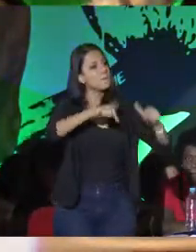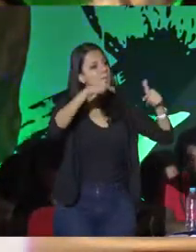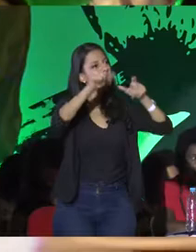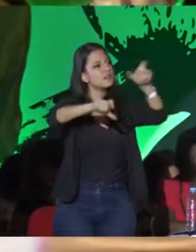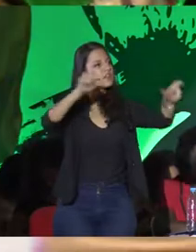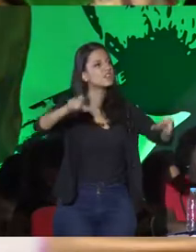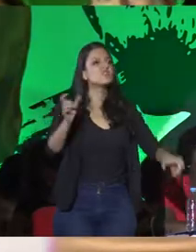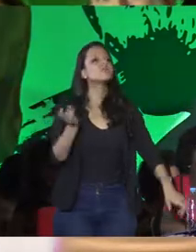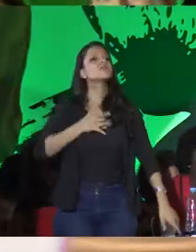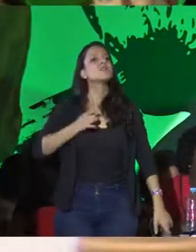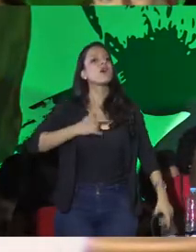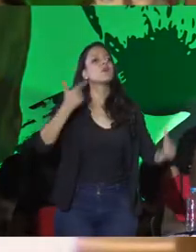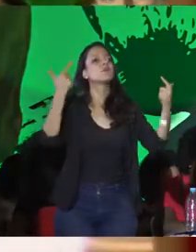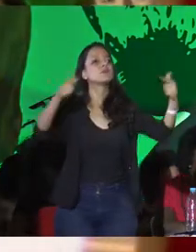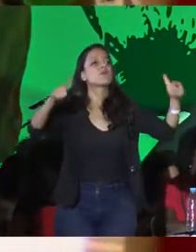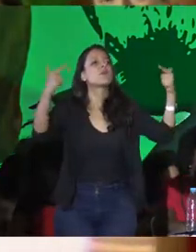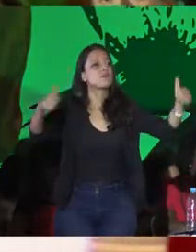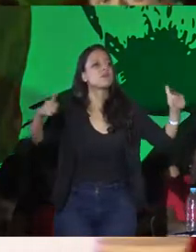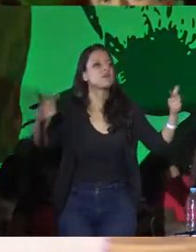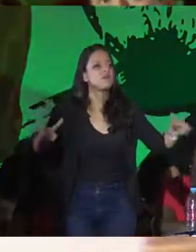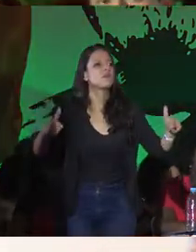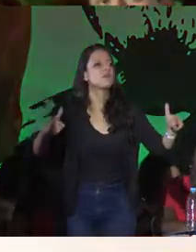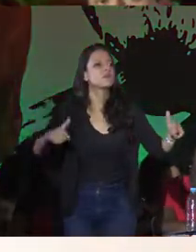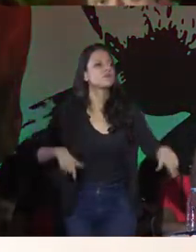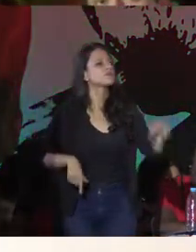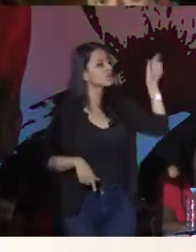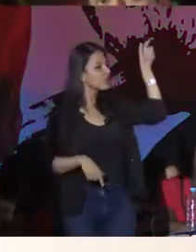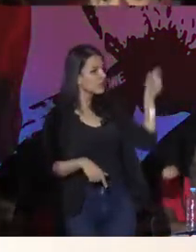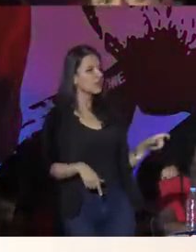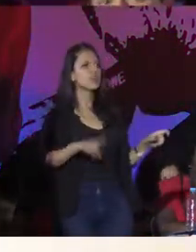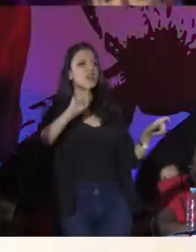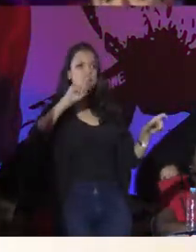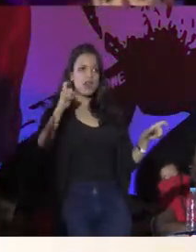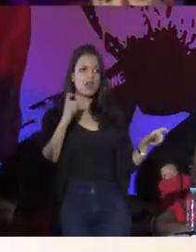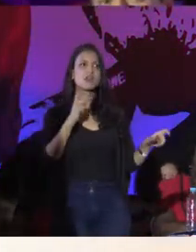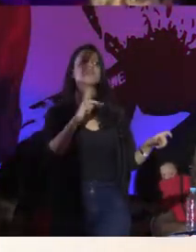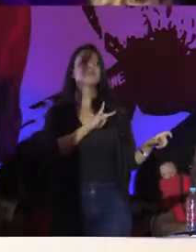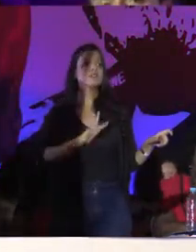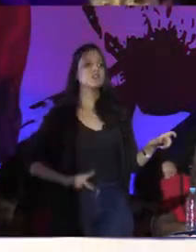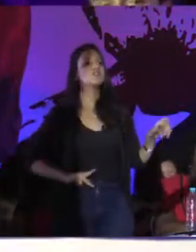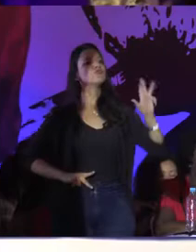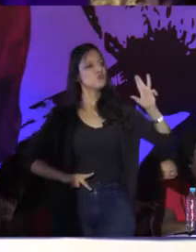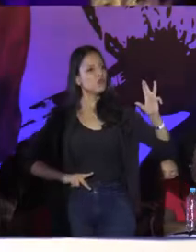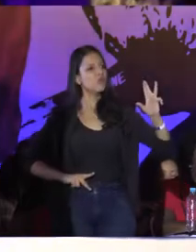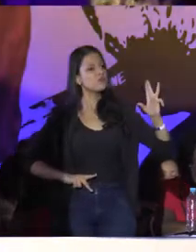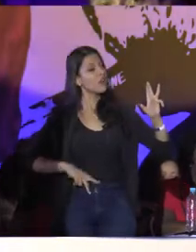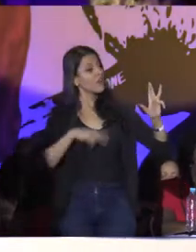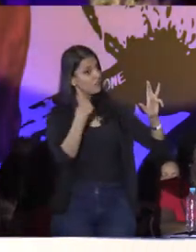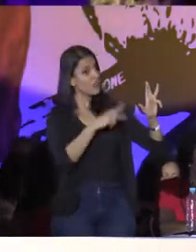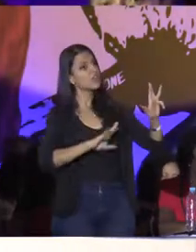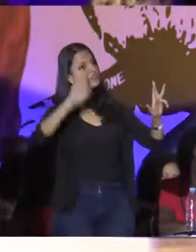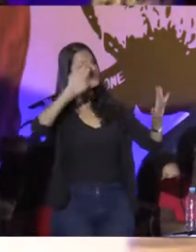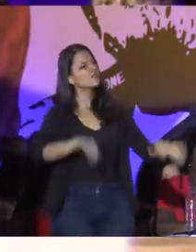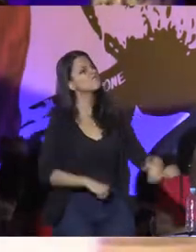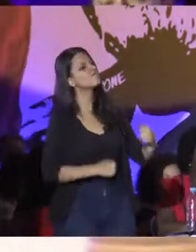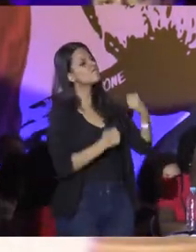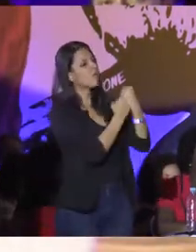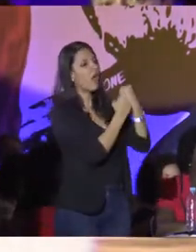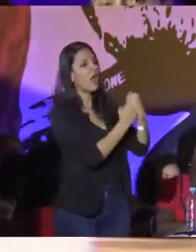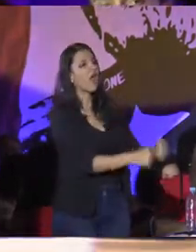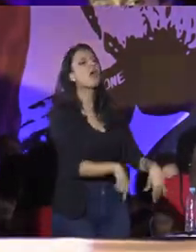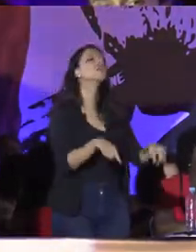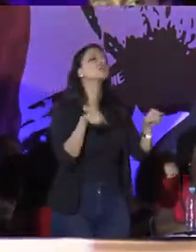medo de defender a candidatura do ex-presidente Lula, de erguer o mote que